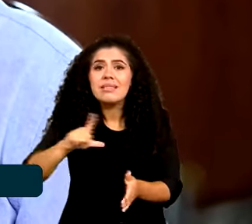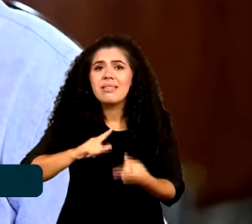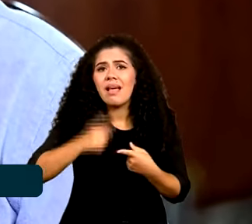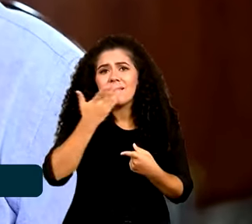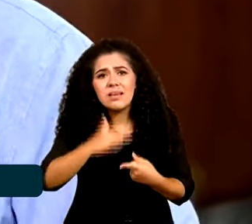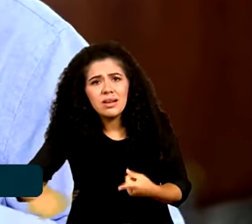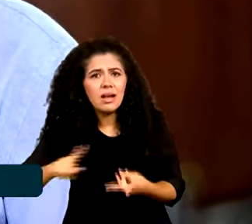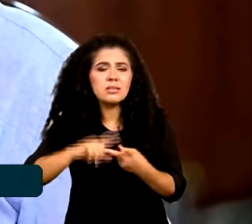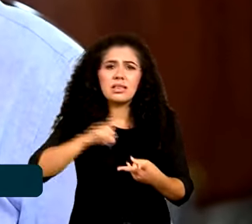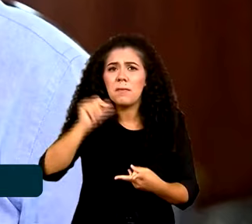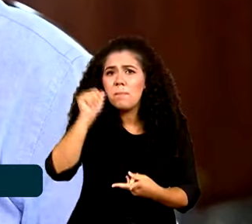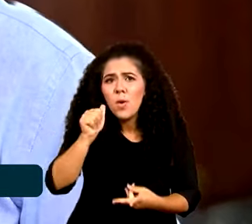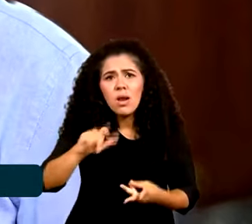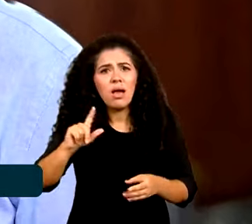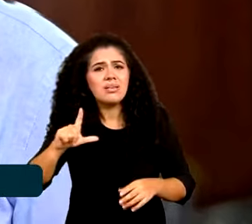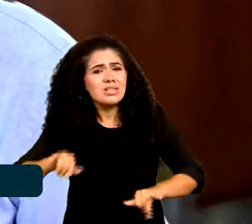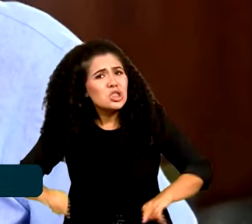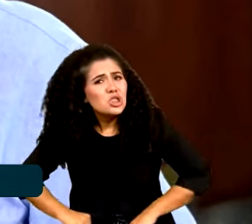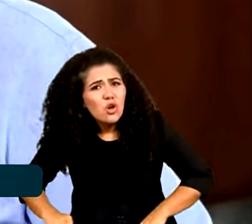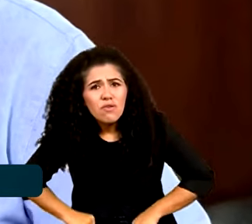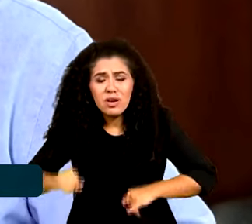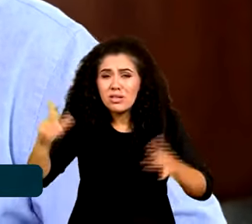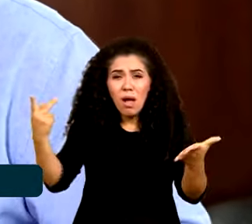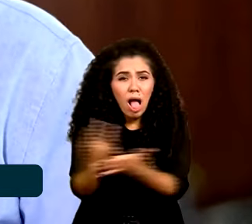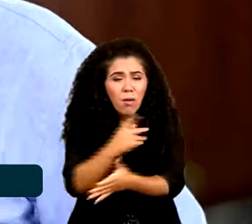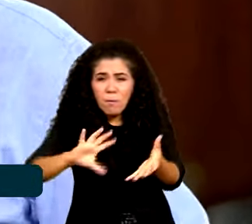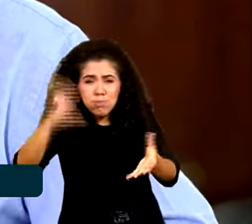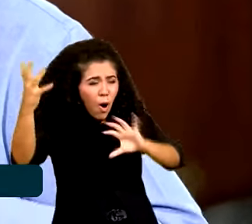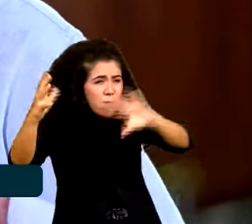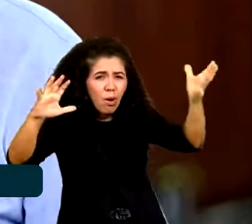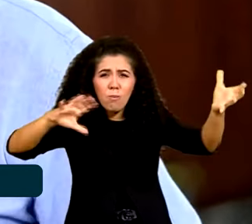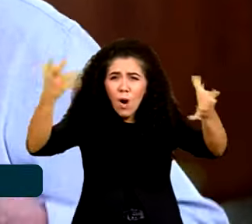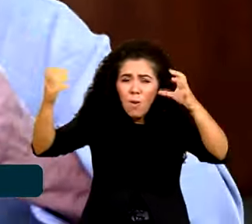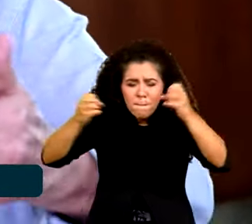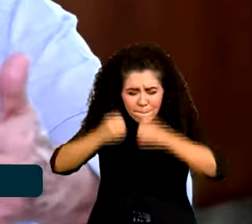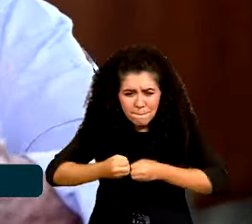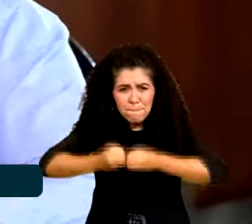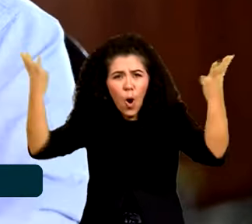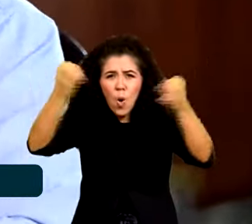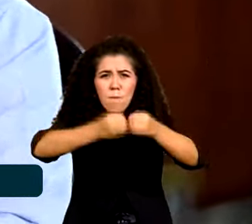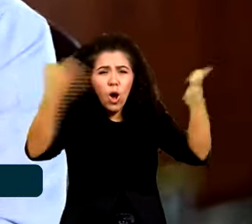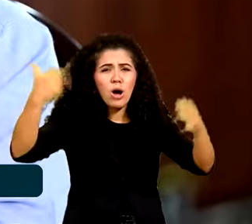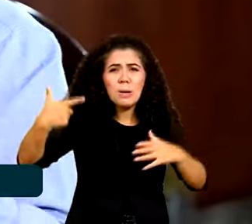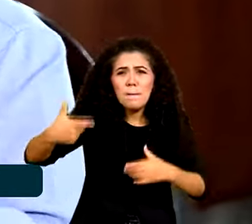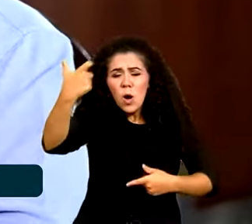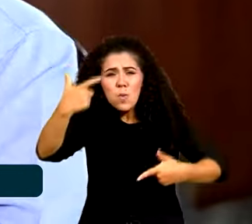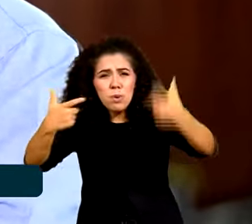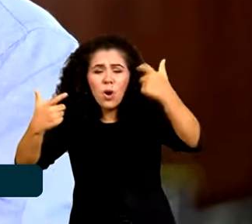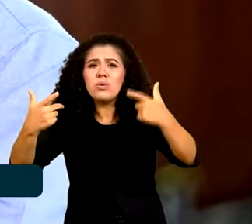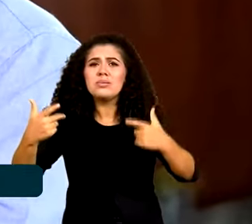sofrendo o tormento do dos tiros o tormento das Bombas os tormento do foguete e eles estou muito